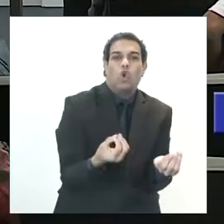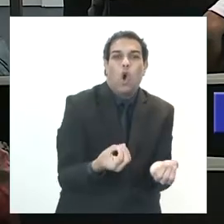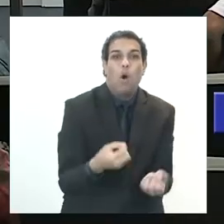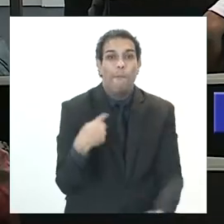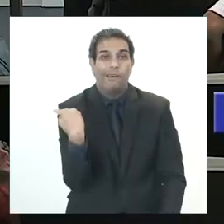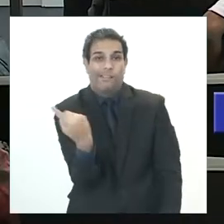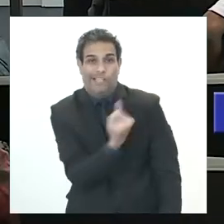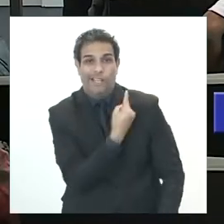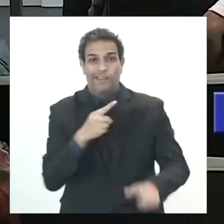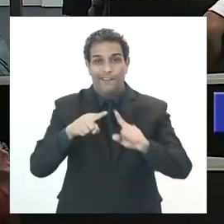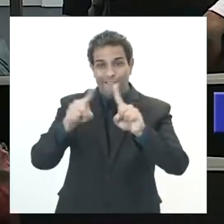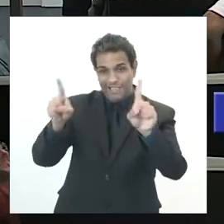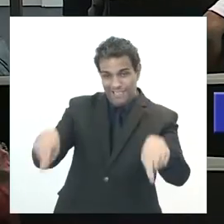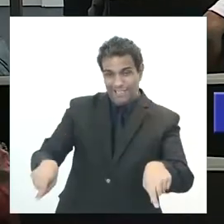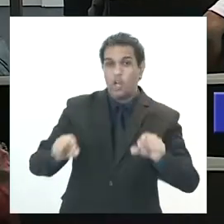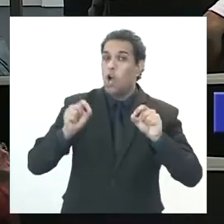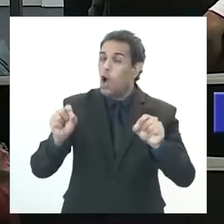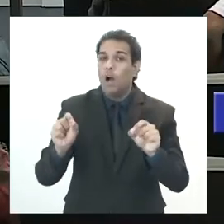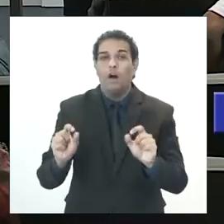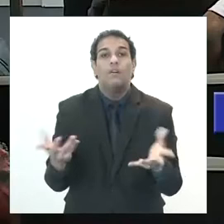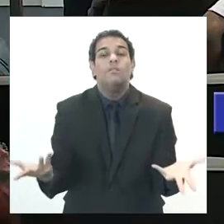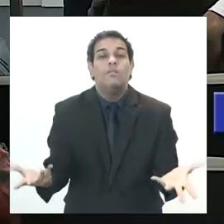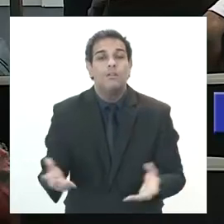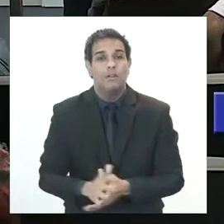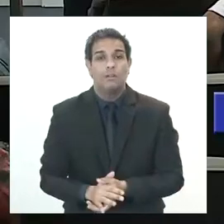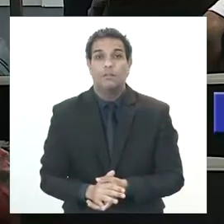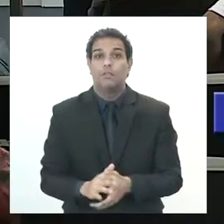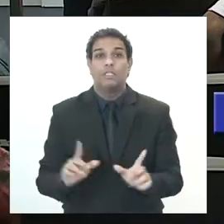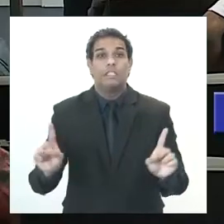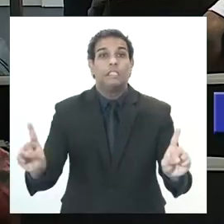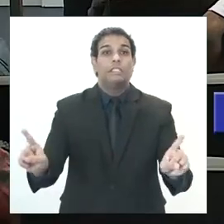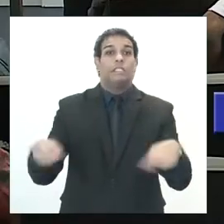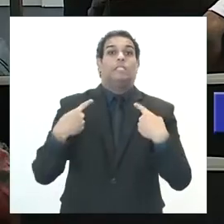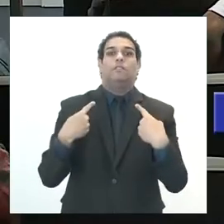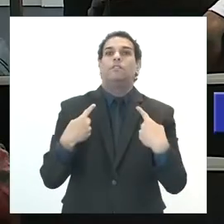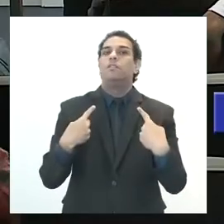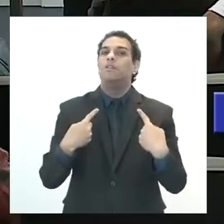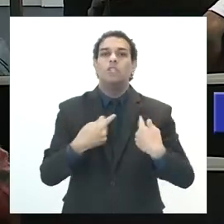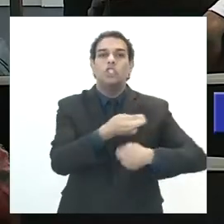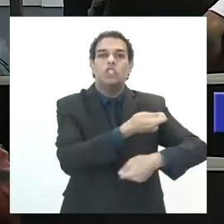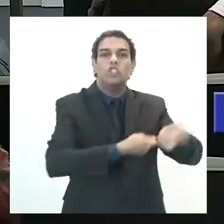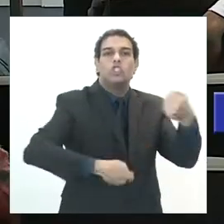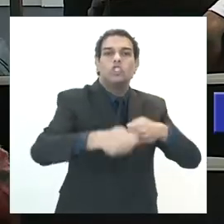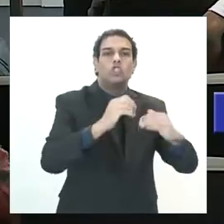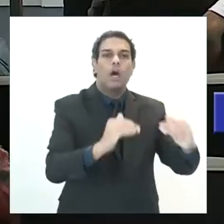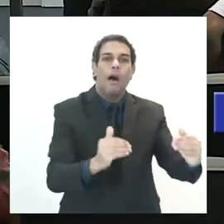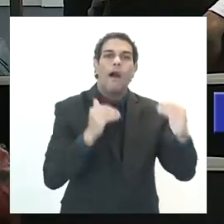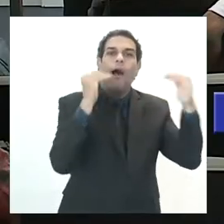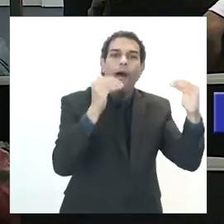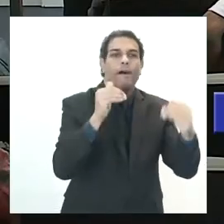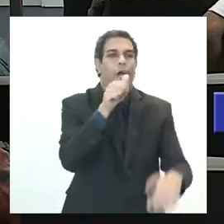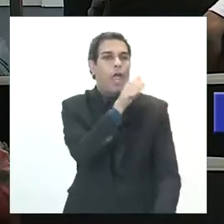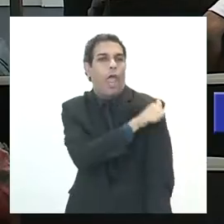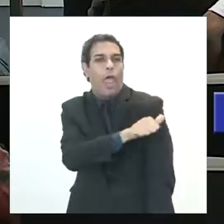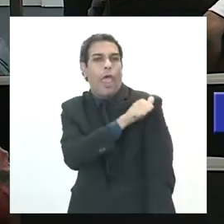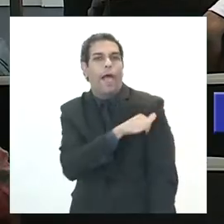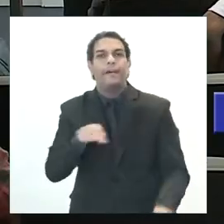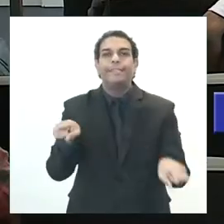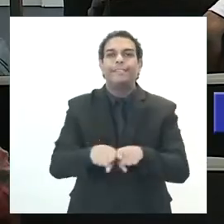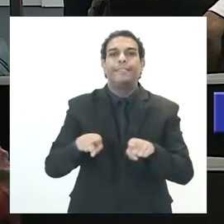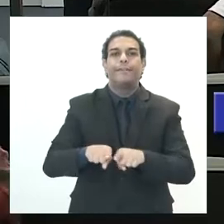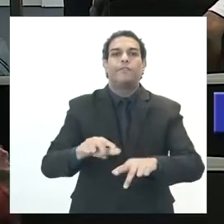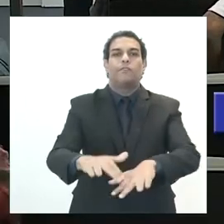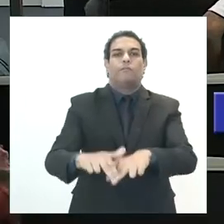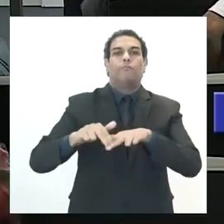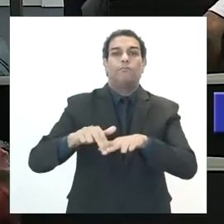Servidor Público do Estado do Rio de Janeiro corre o risco de sofreu com uma reforma e a nível estadual ou